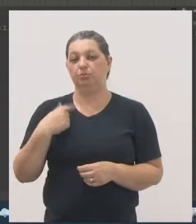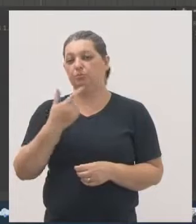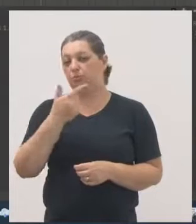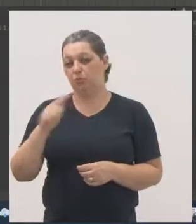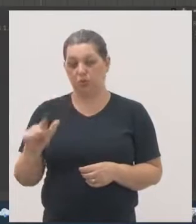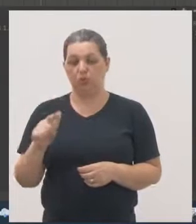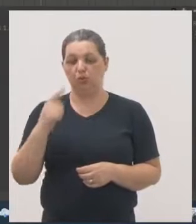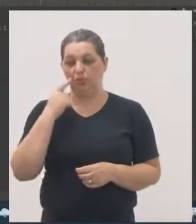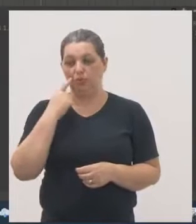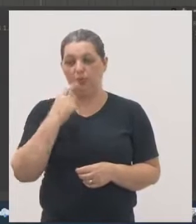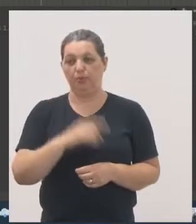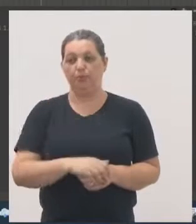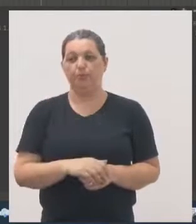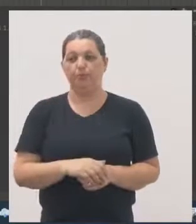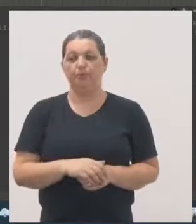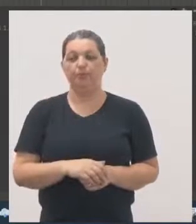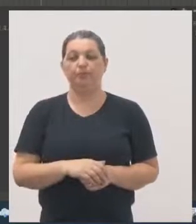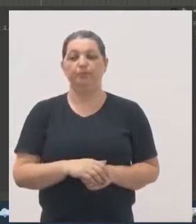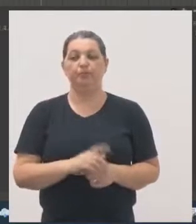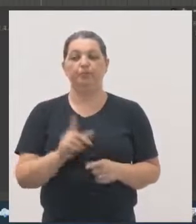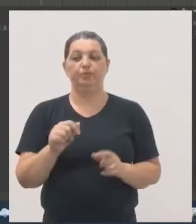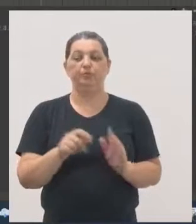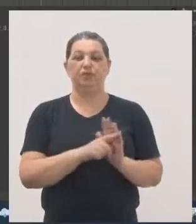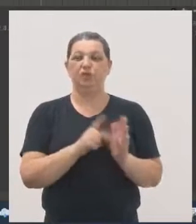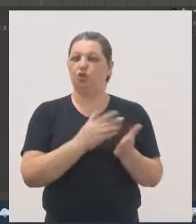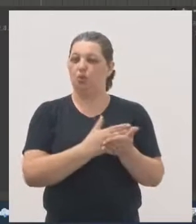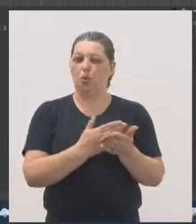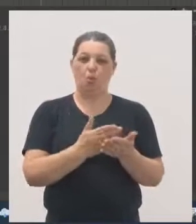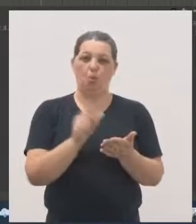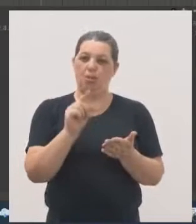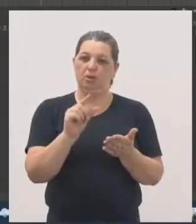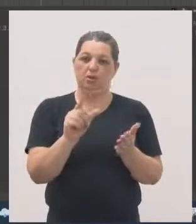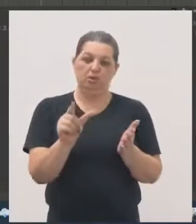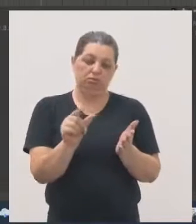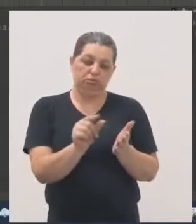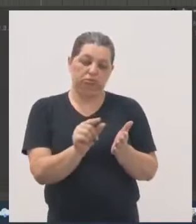repetição. Selecionei só o começo aqui.